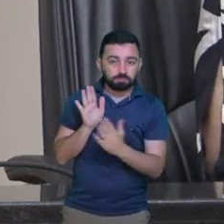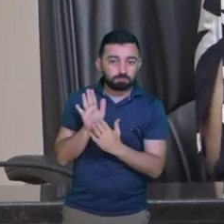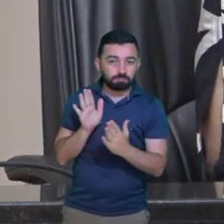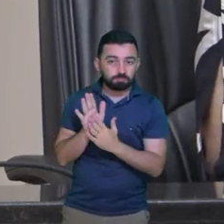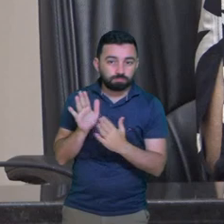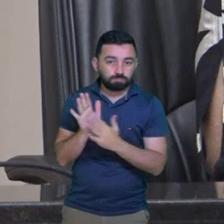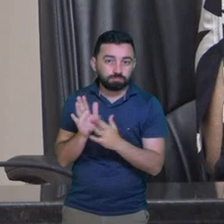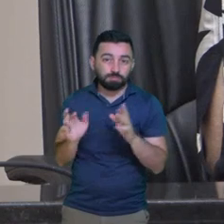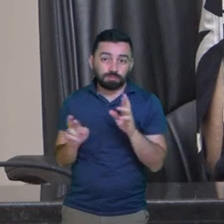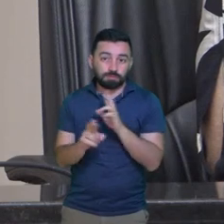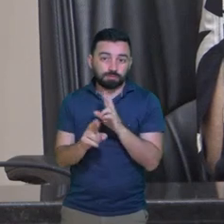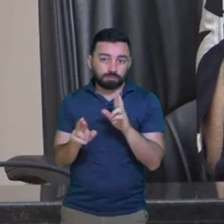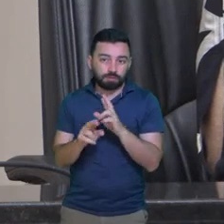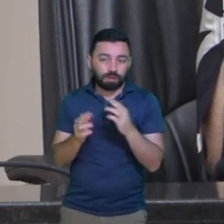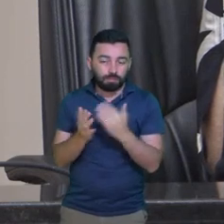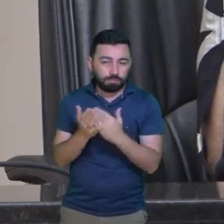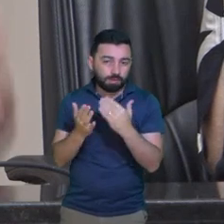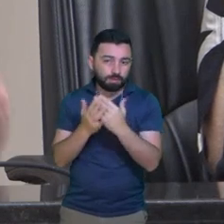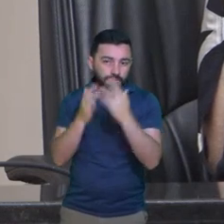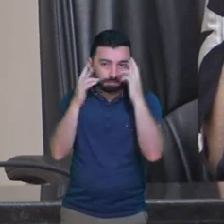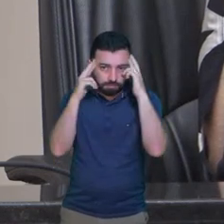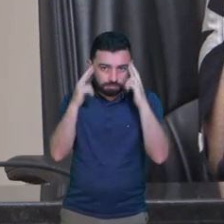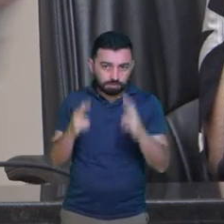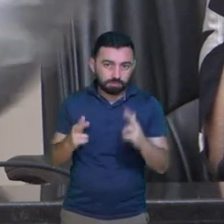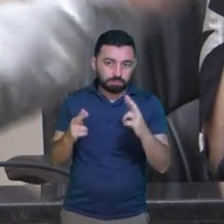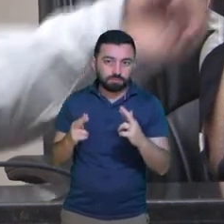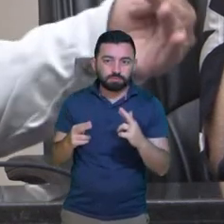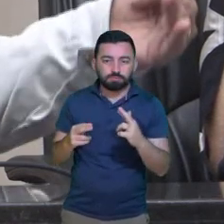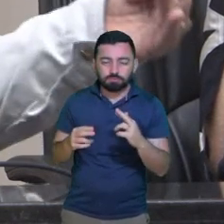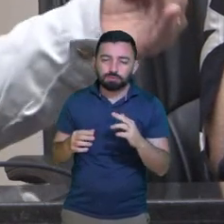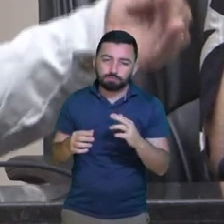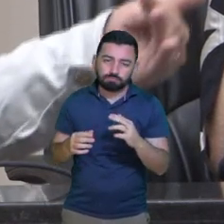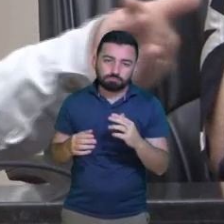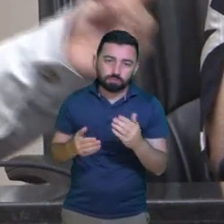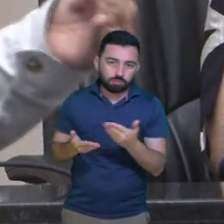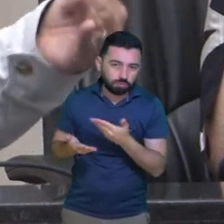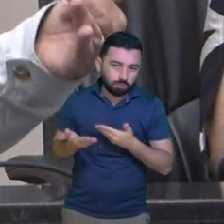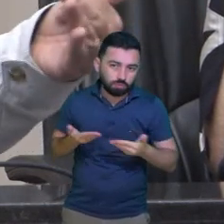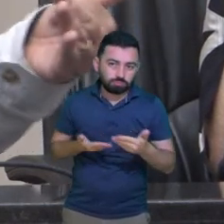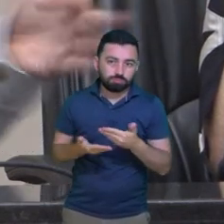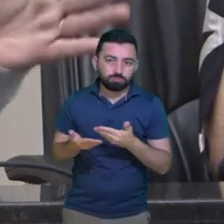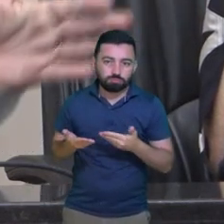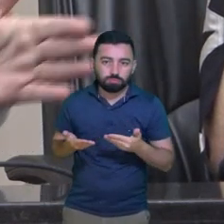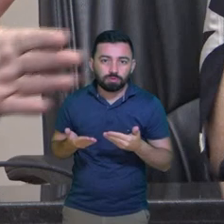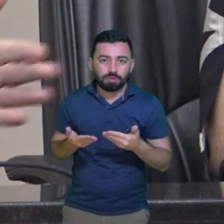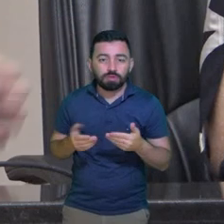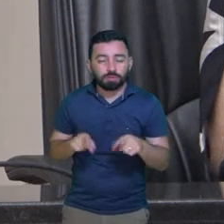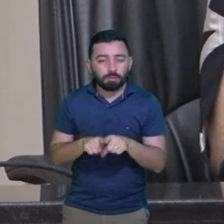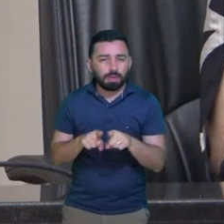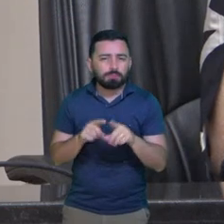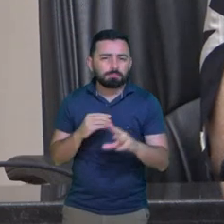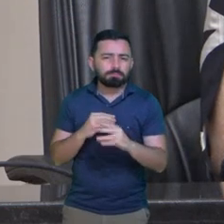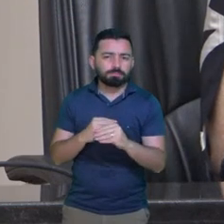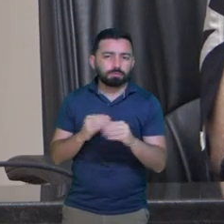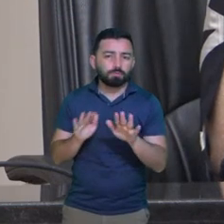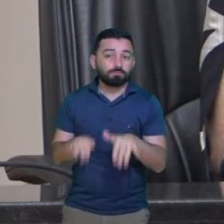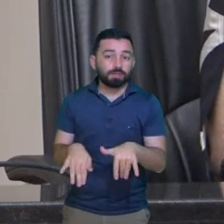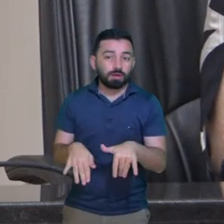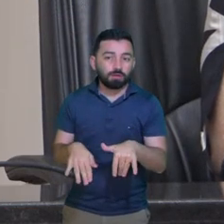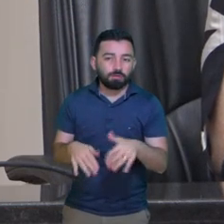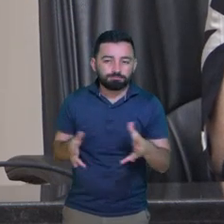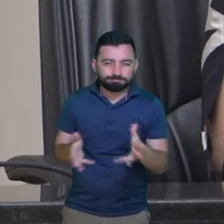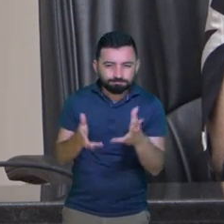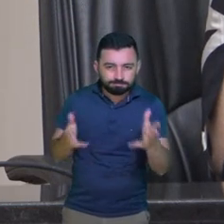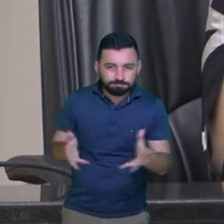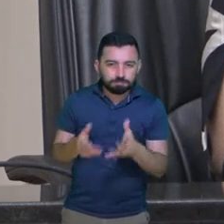relação mais respeitosa entre esses entes E aí foi incluído um outro item lá no final que a gente colocou fomentar espaços